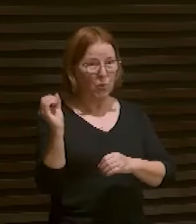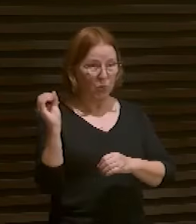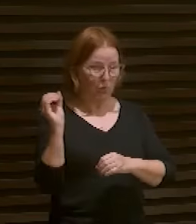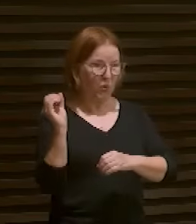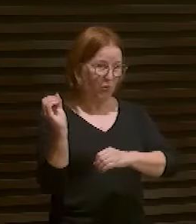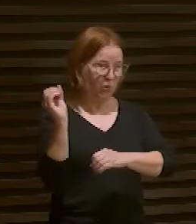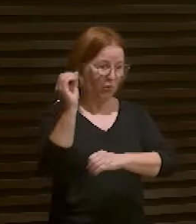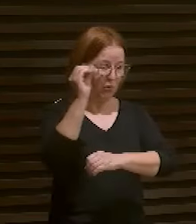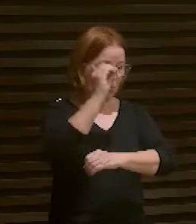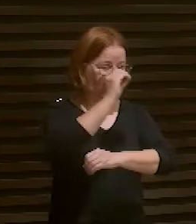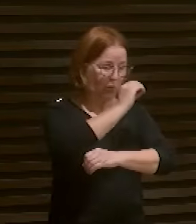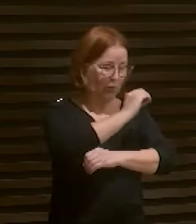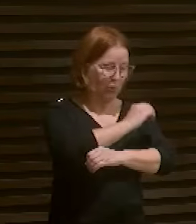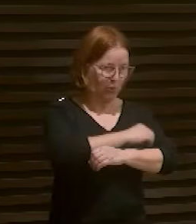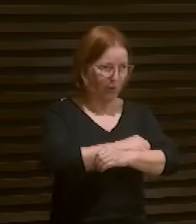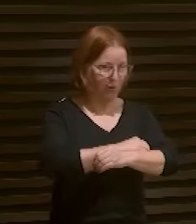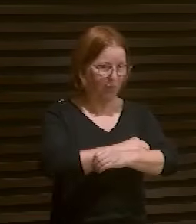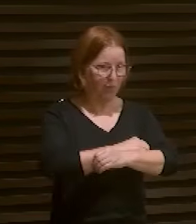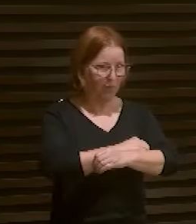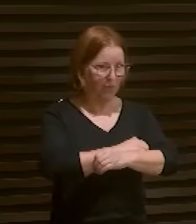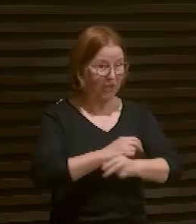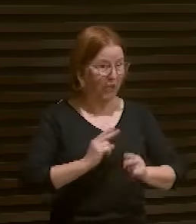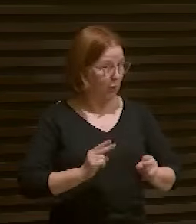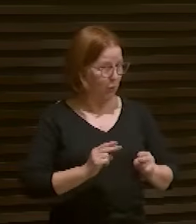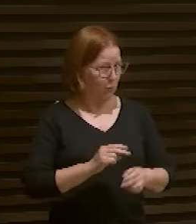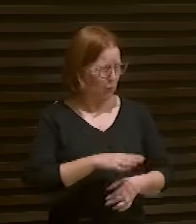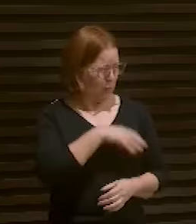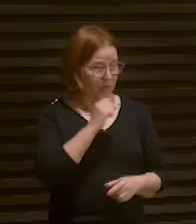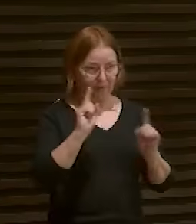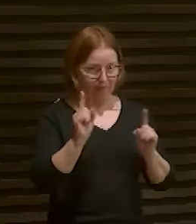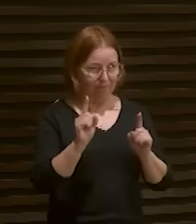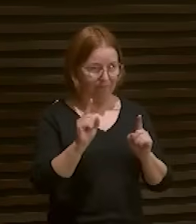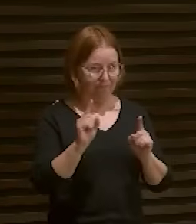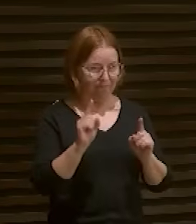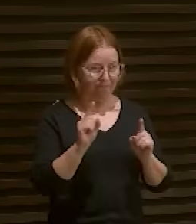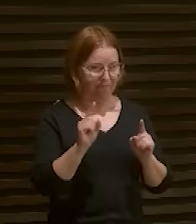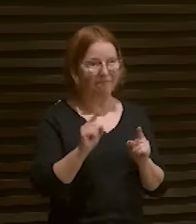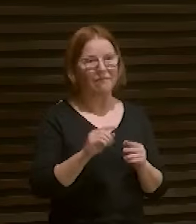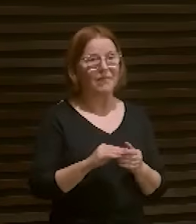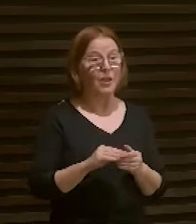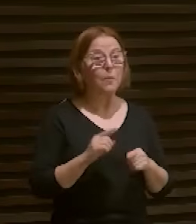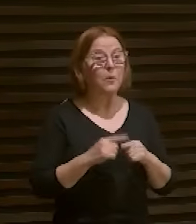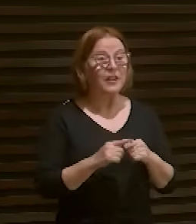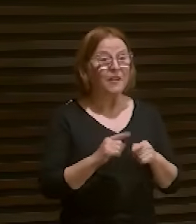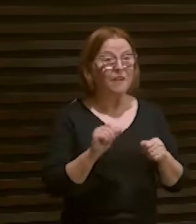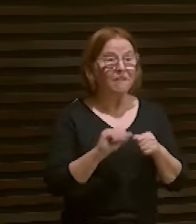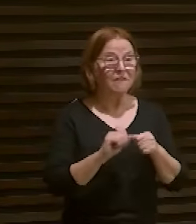fala, não leva para o outro dia? Porque aquilo vai fazer mal para você e vai fazer mal para mim.